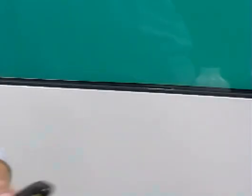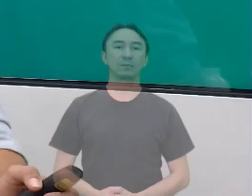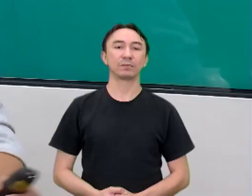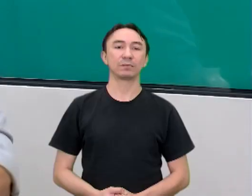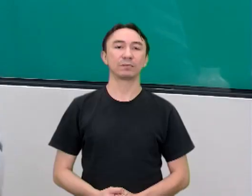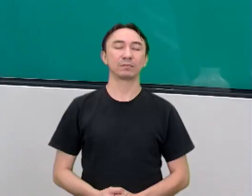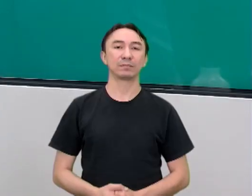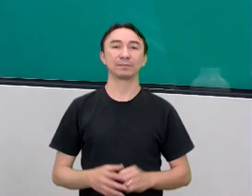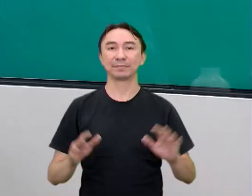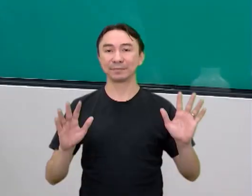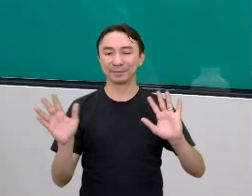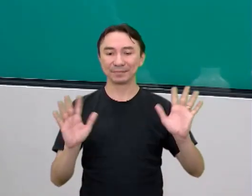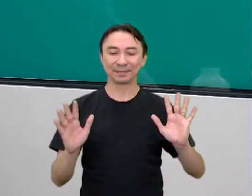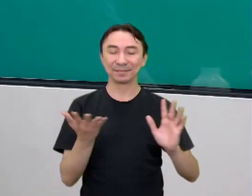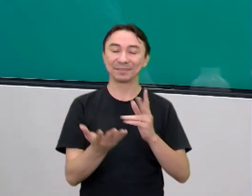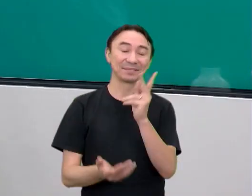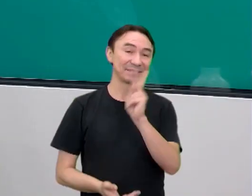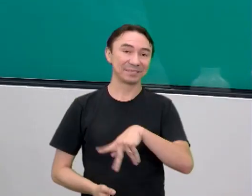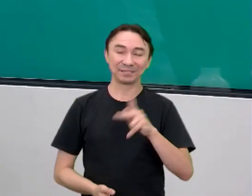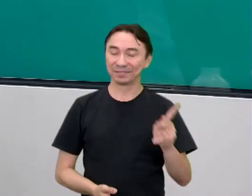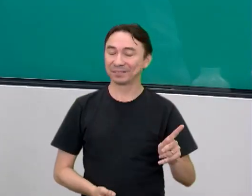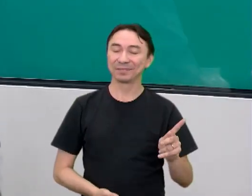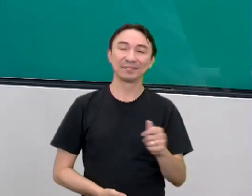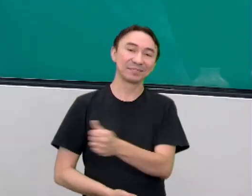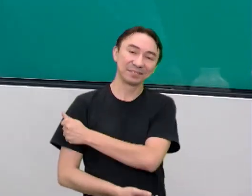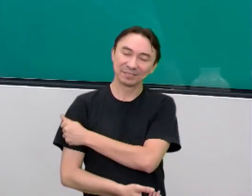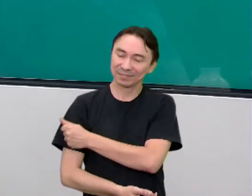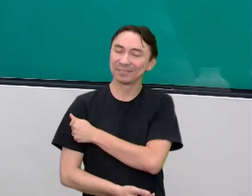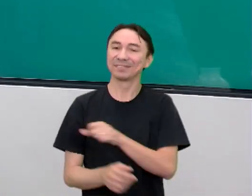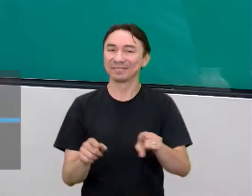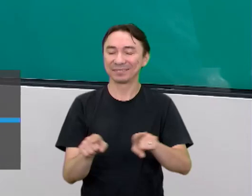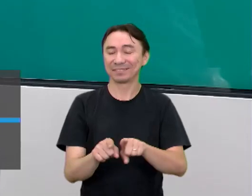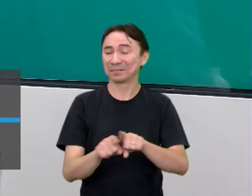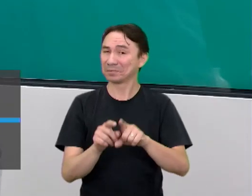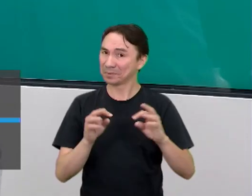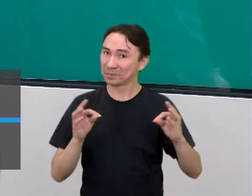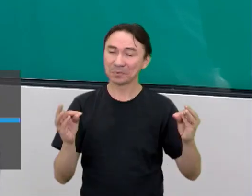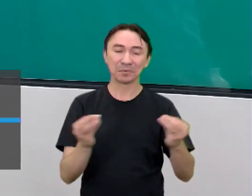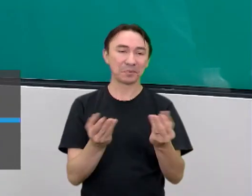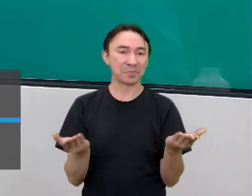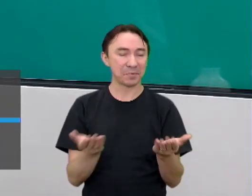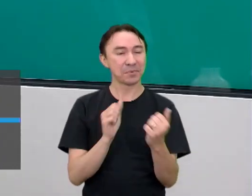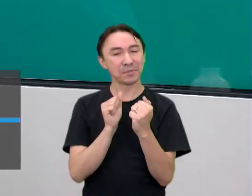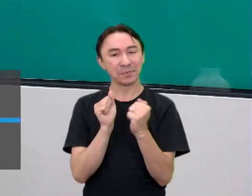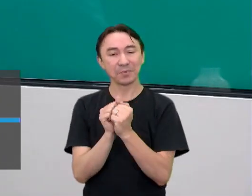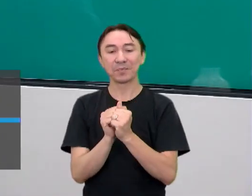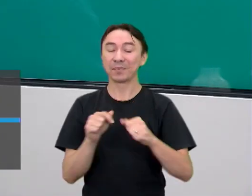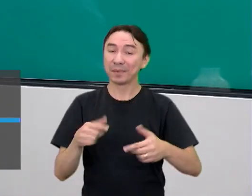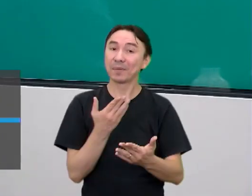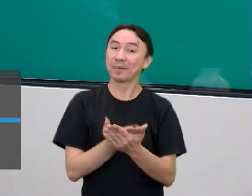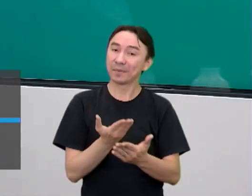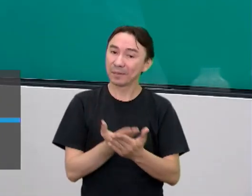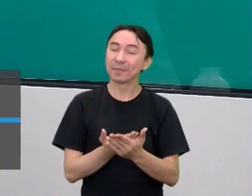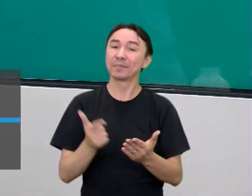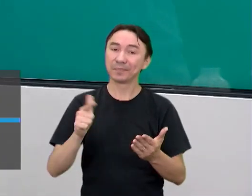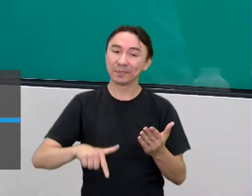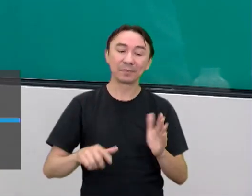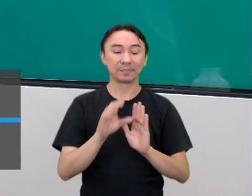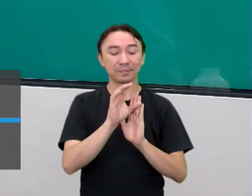Olá, professores, olá, estudantes e todos que nos acompanham para mais uma aula do nosso aprofundamento curricular, hashtag Quem